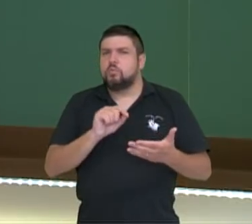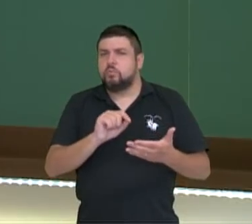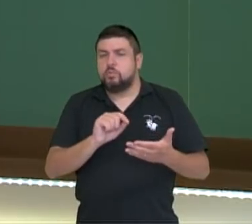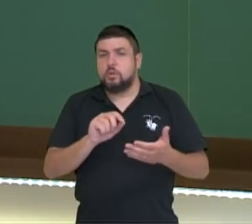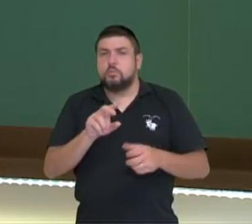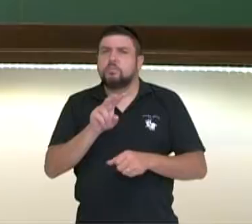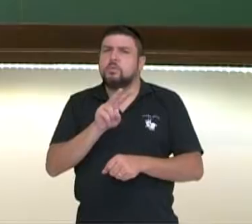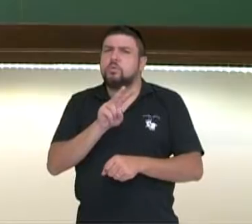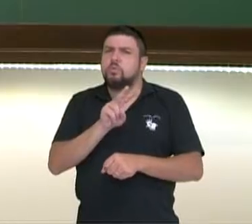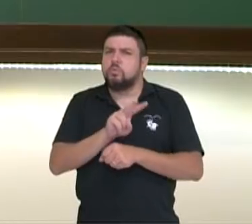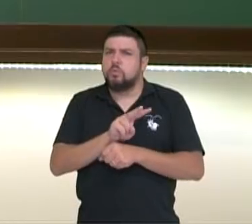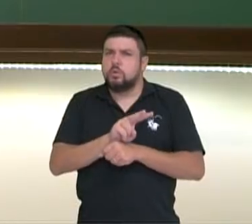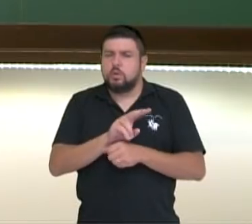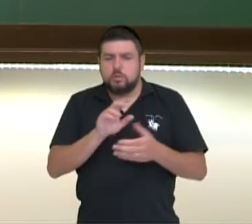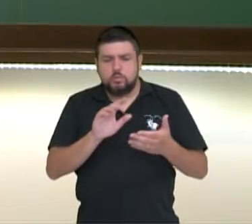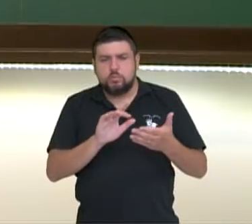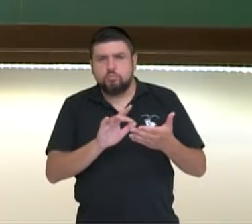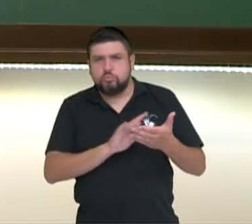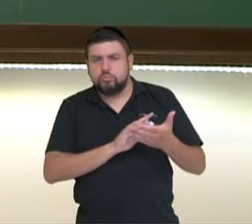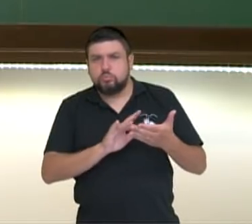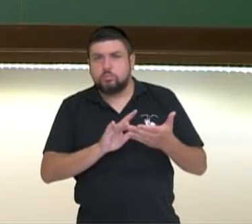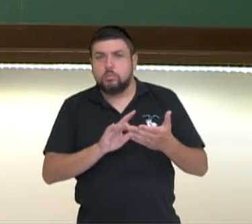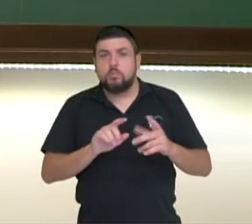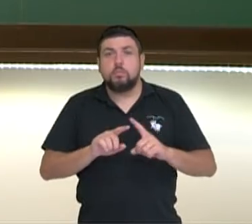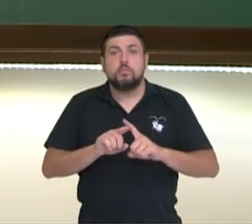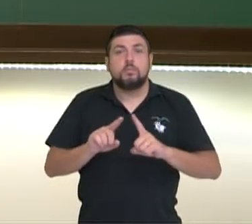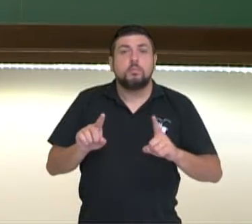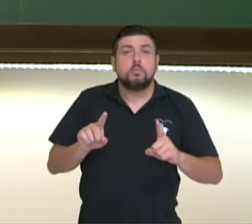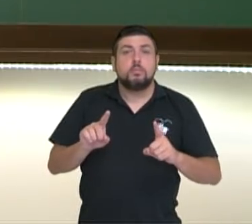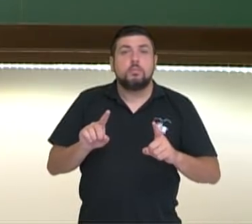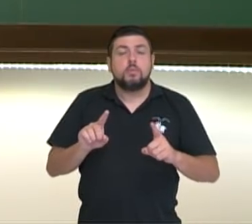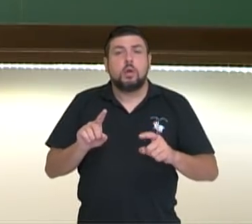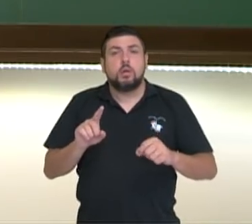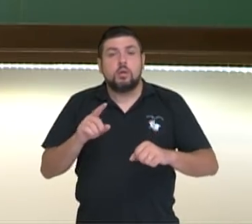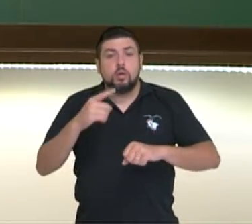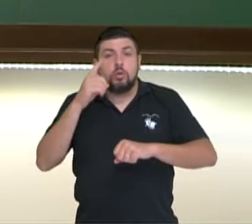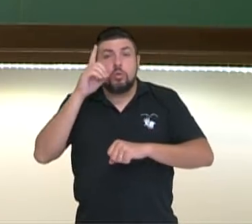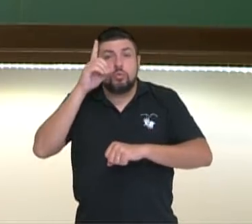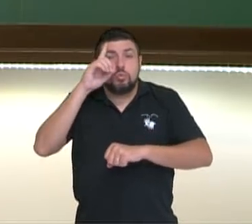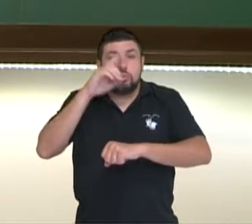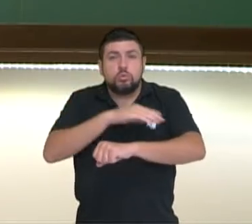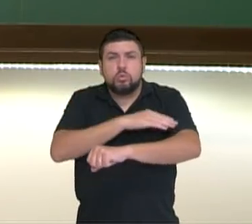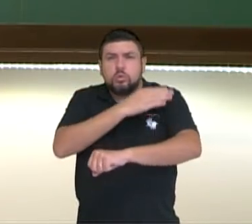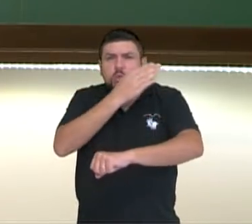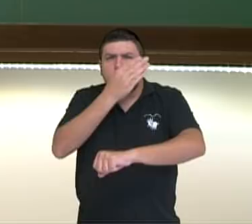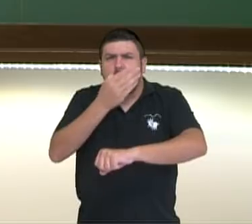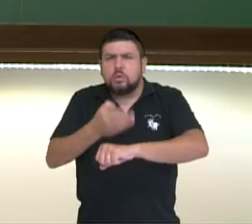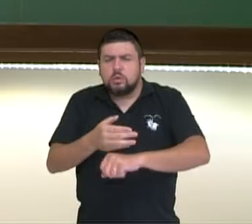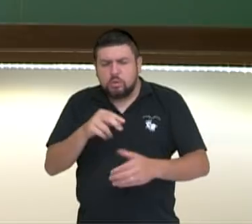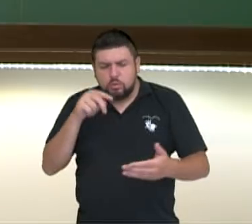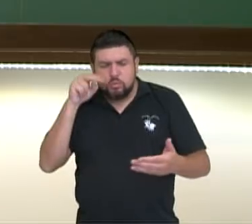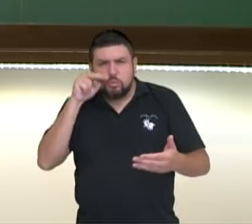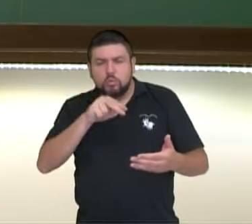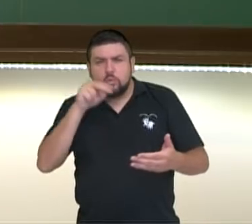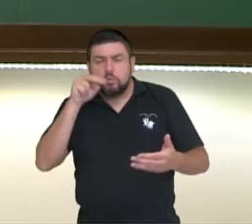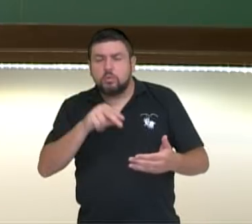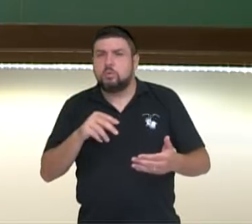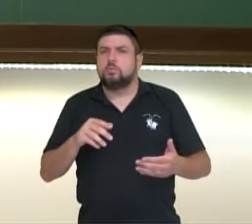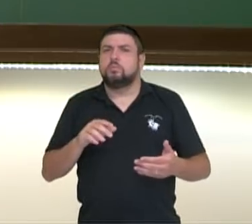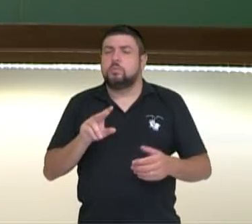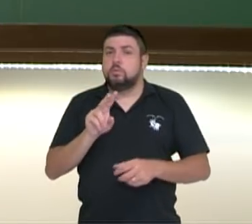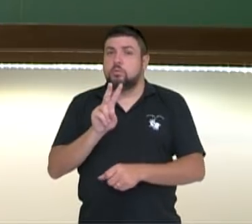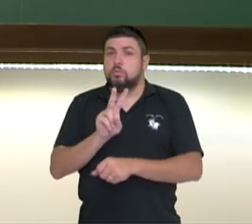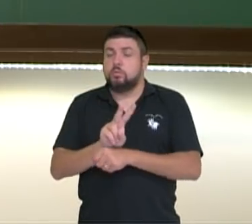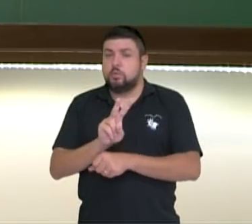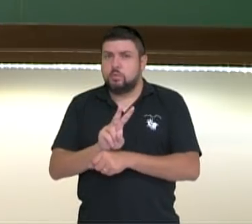ter com o uso, né, com o tempo que nós ficamos jogando. Quando você pega o seu celular ou o seu